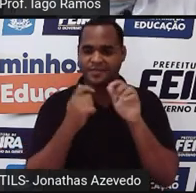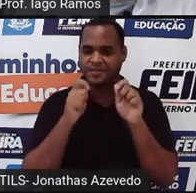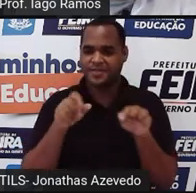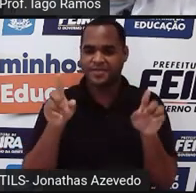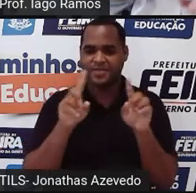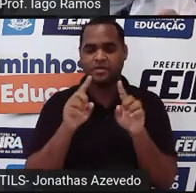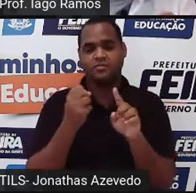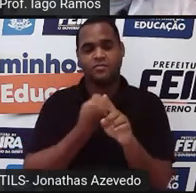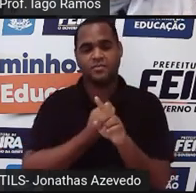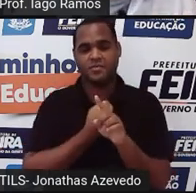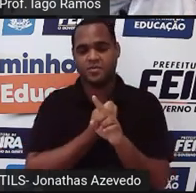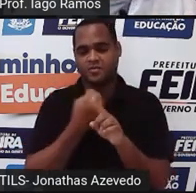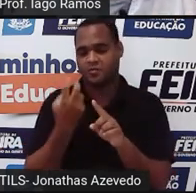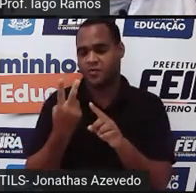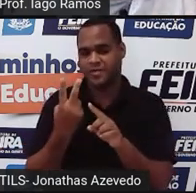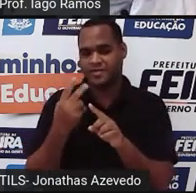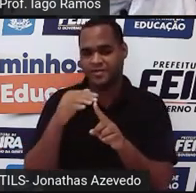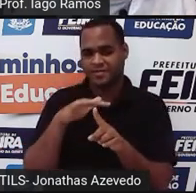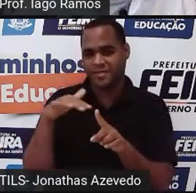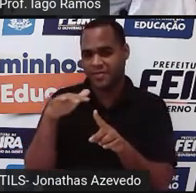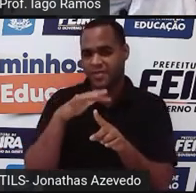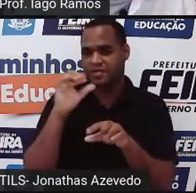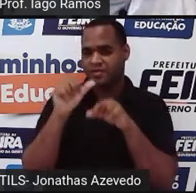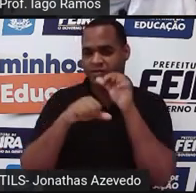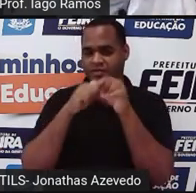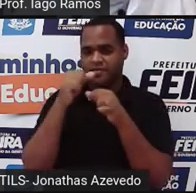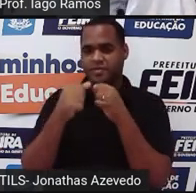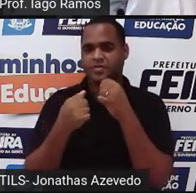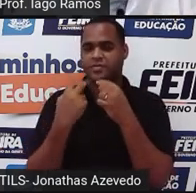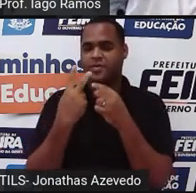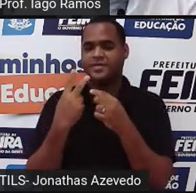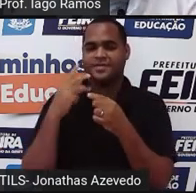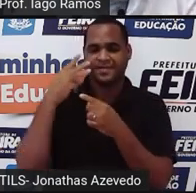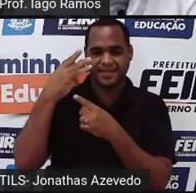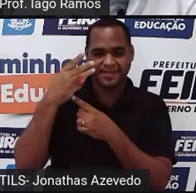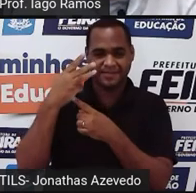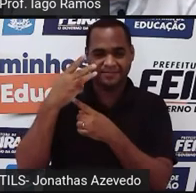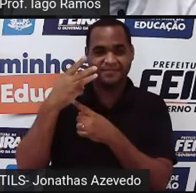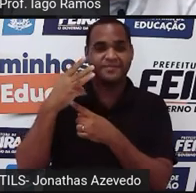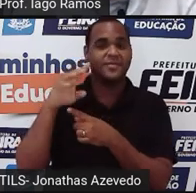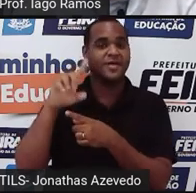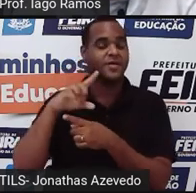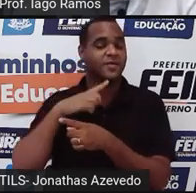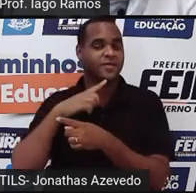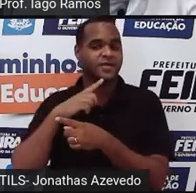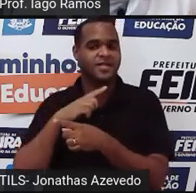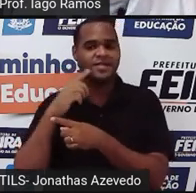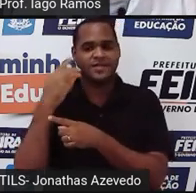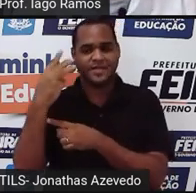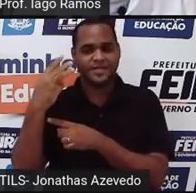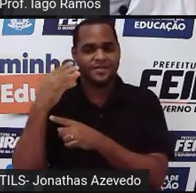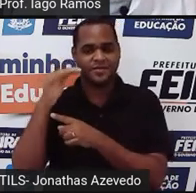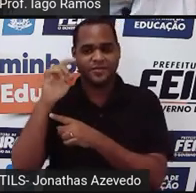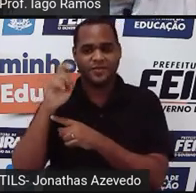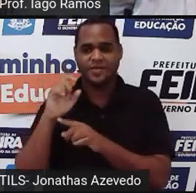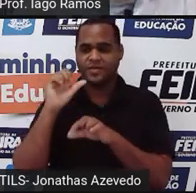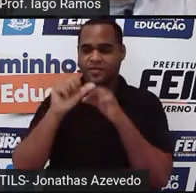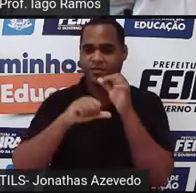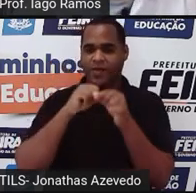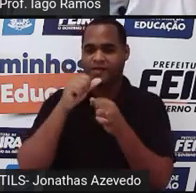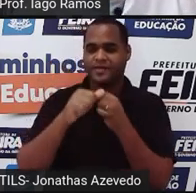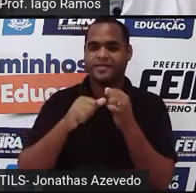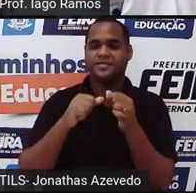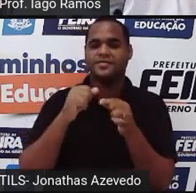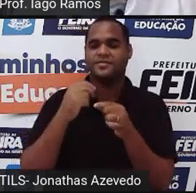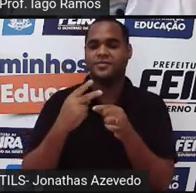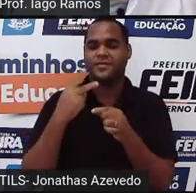O2 da base vira Aquele número que vai ficar dentro da raiz e o três lá da façauma no expoente vira o expoente